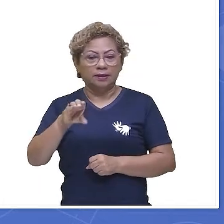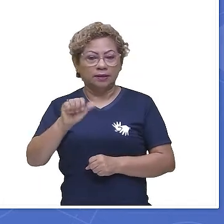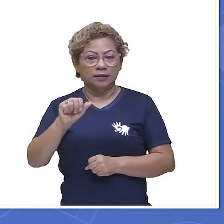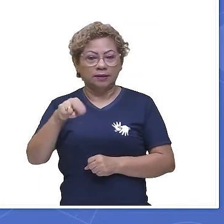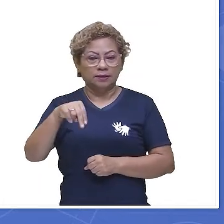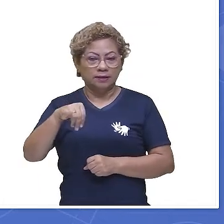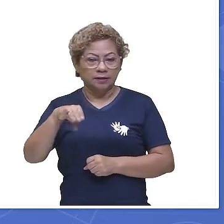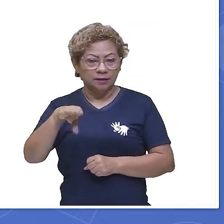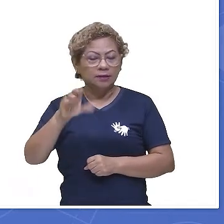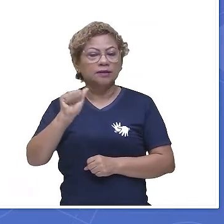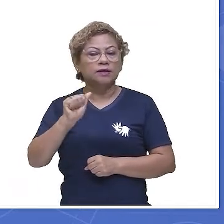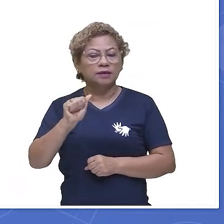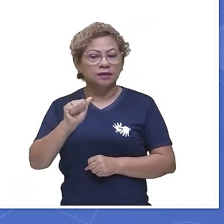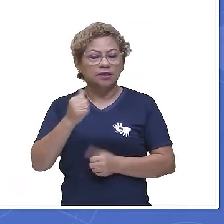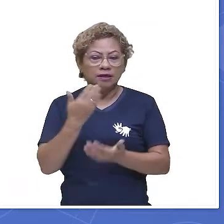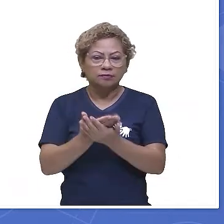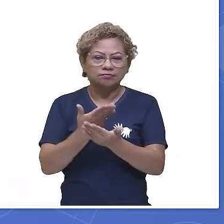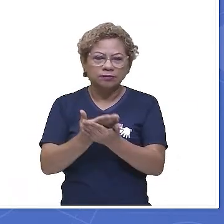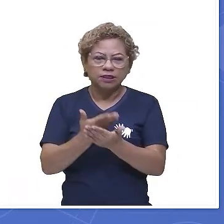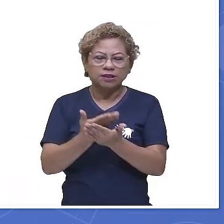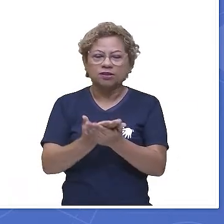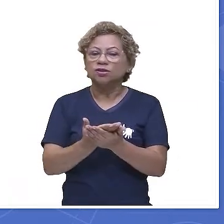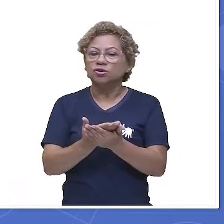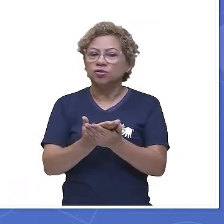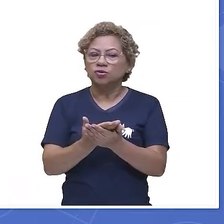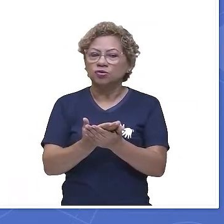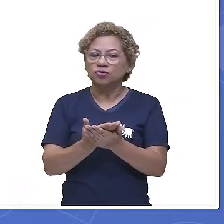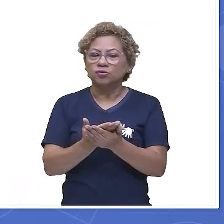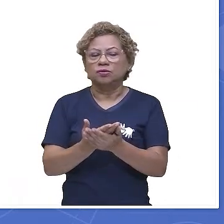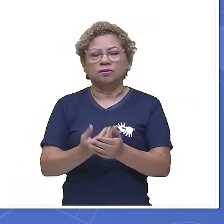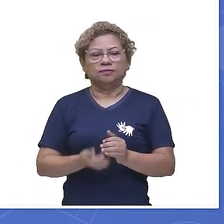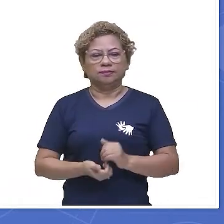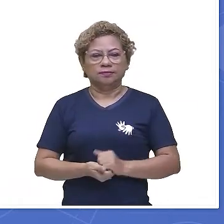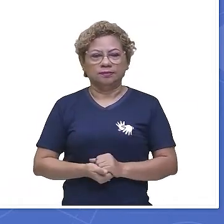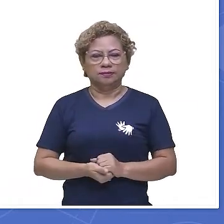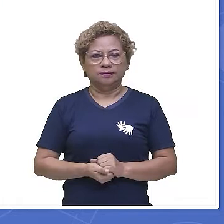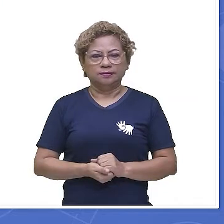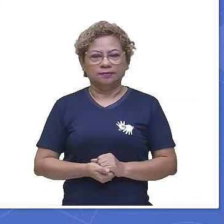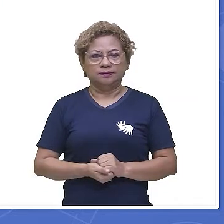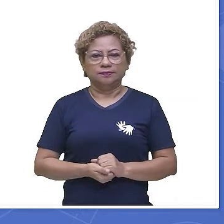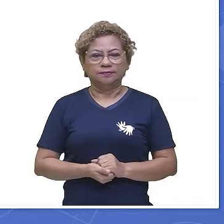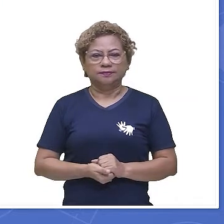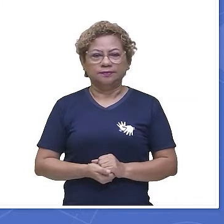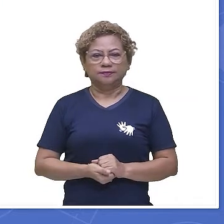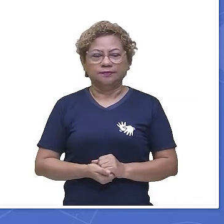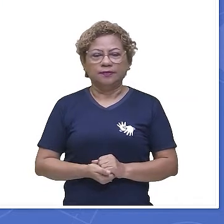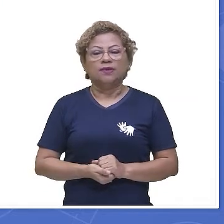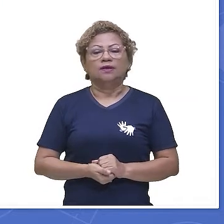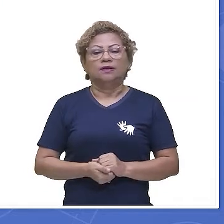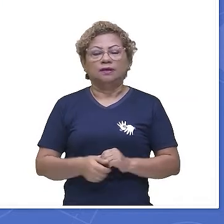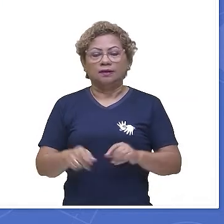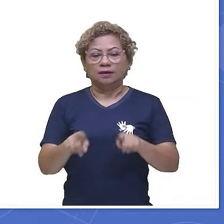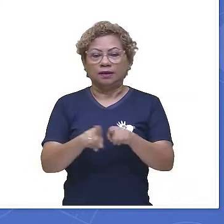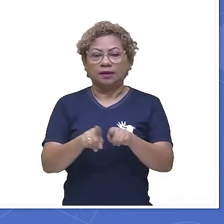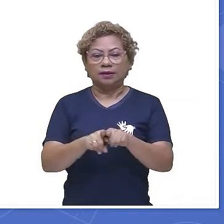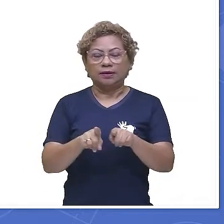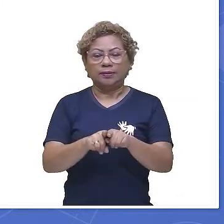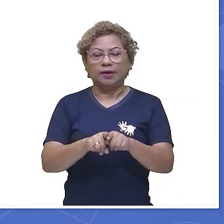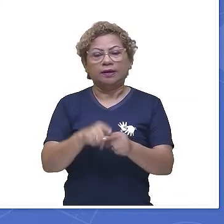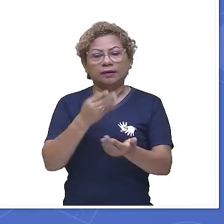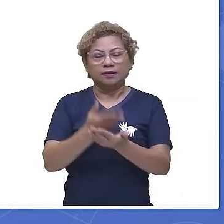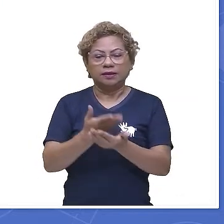primeiro ano estudando a parte da física clássica vinculada à mecânica. É o ramo que estuda os